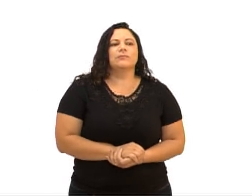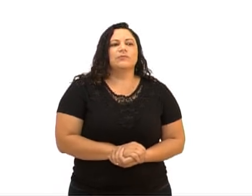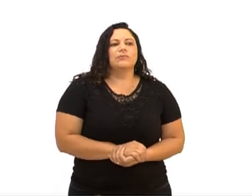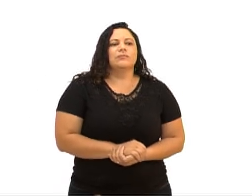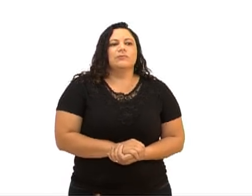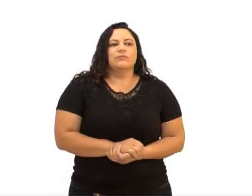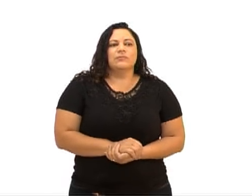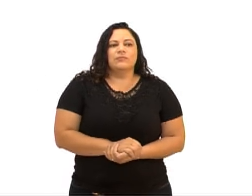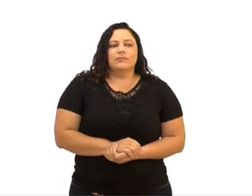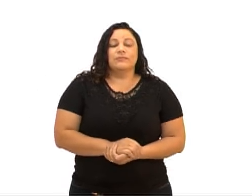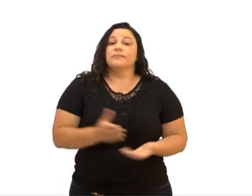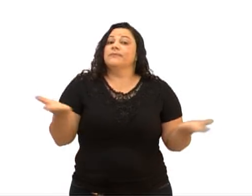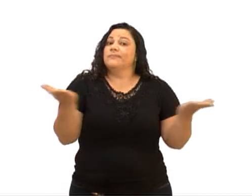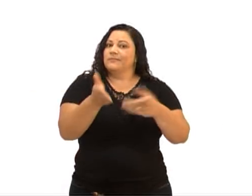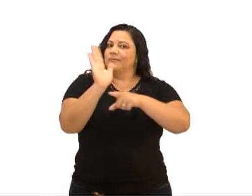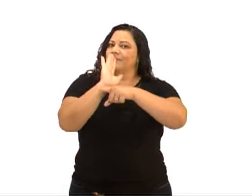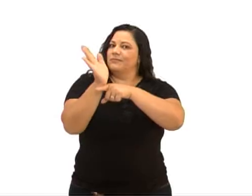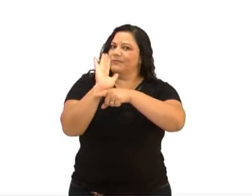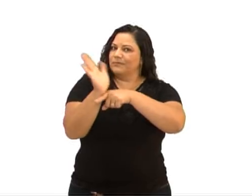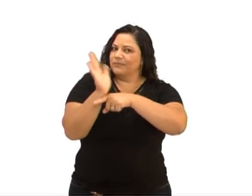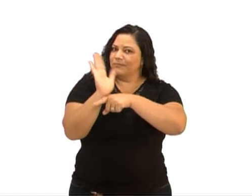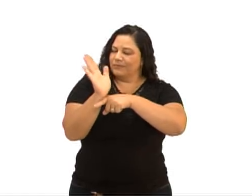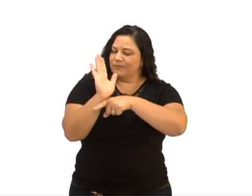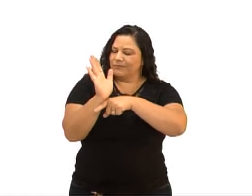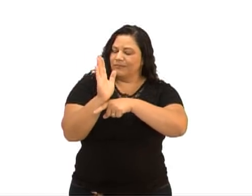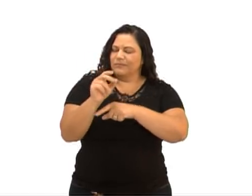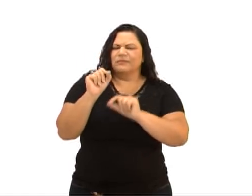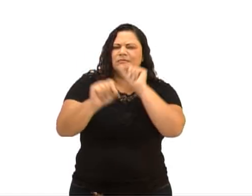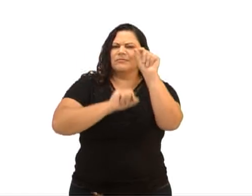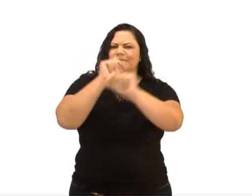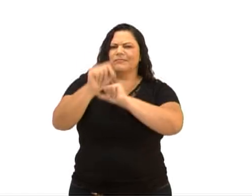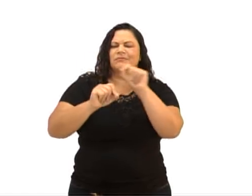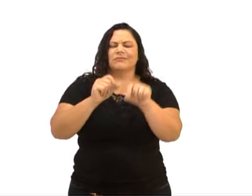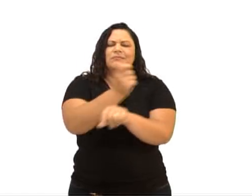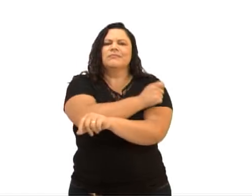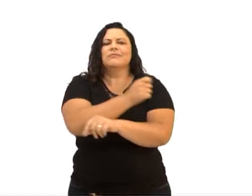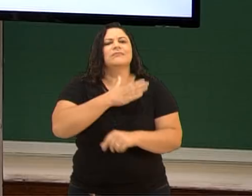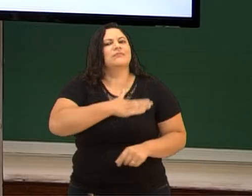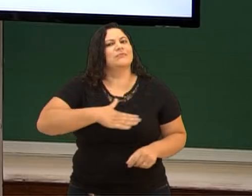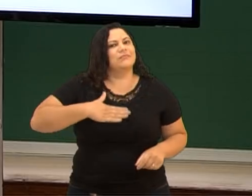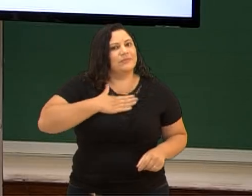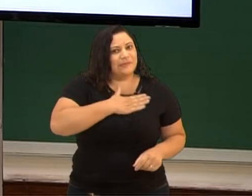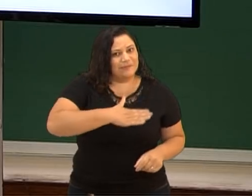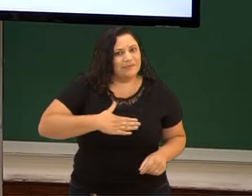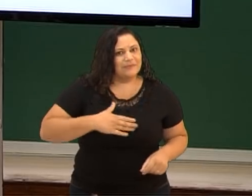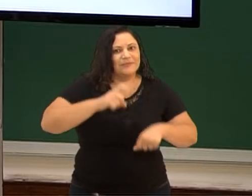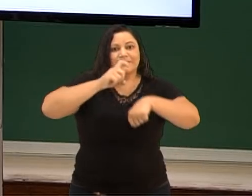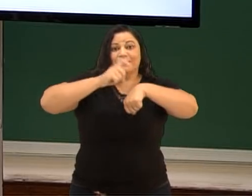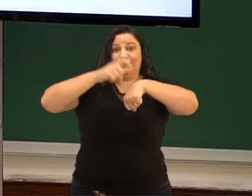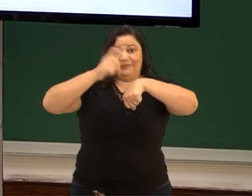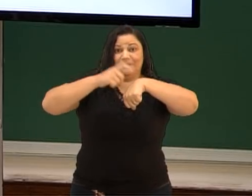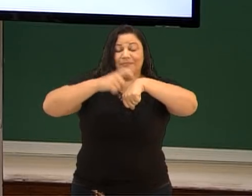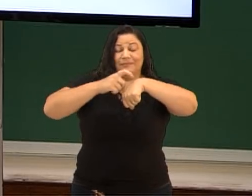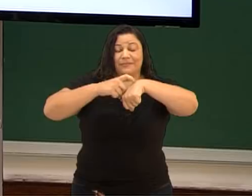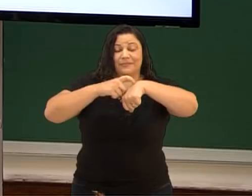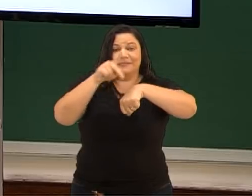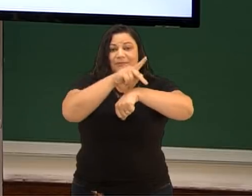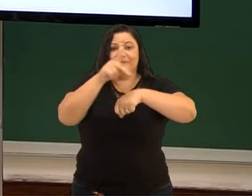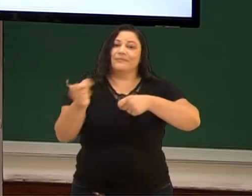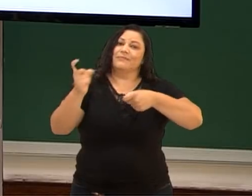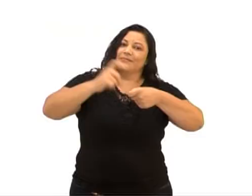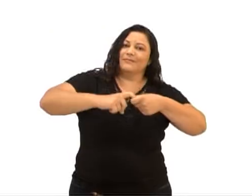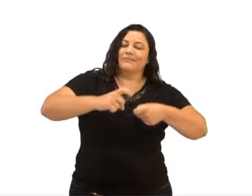quem? Filmes. Qual é o percentual dos alunos que gostam de filmes? Mais um tempinho para vocês que a professora já volta